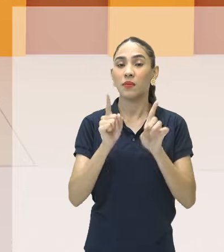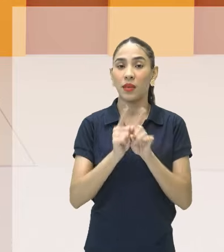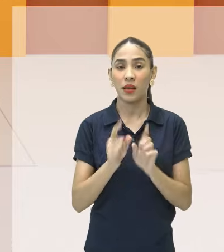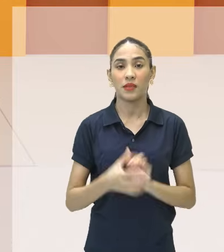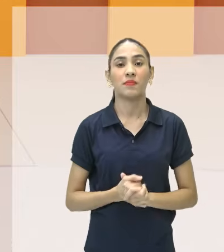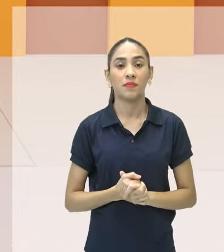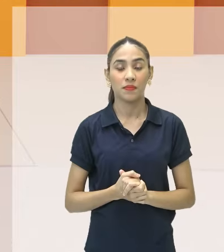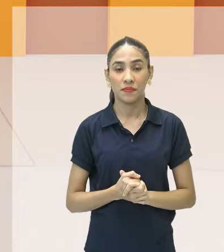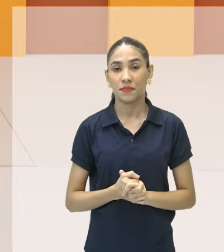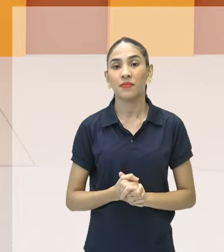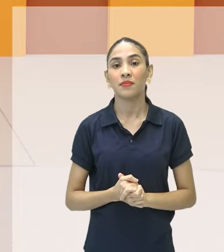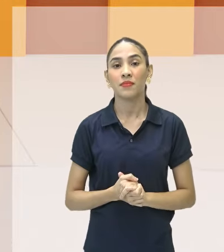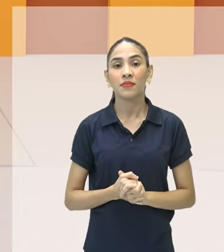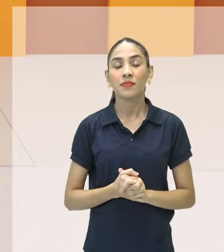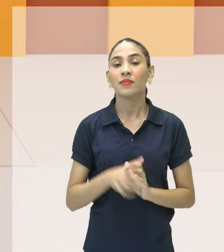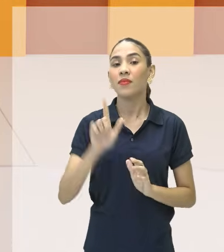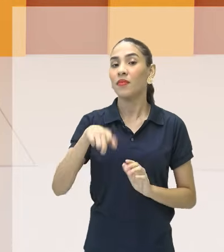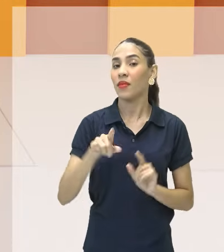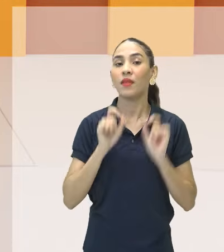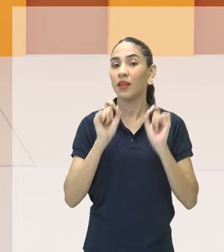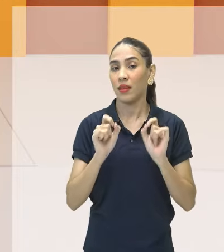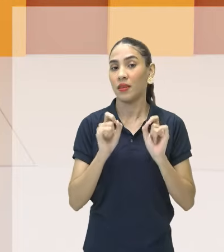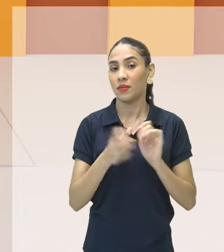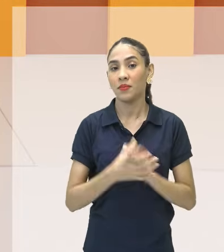mais são do que